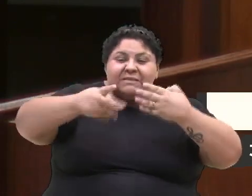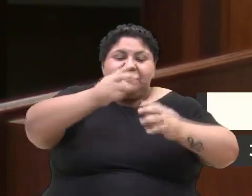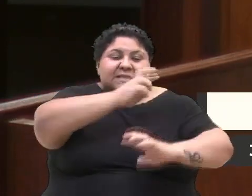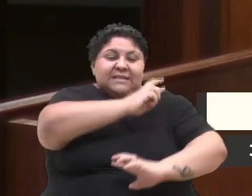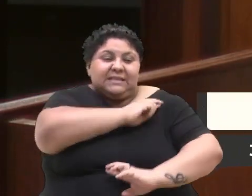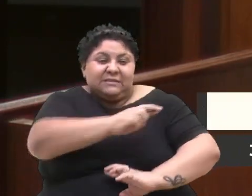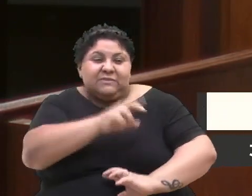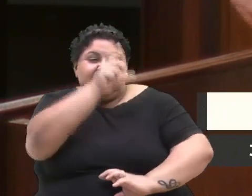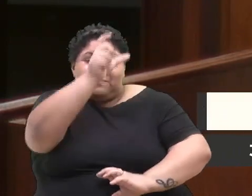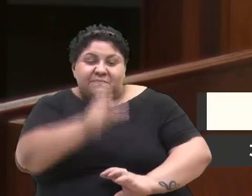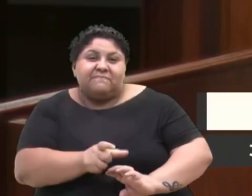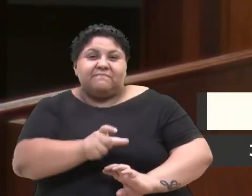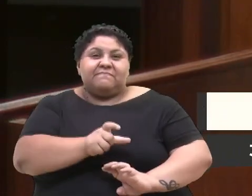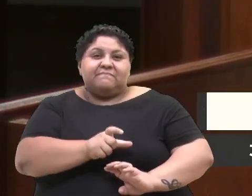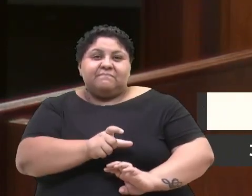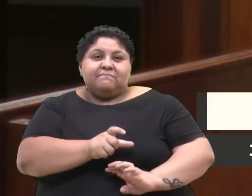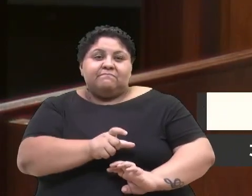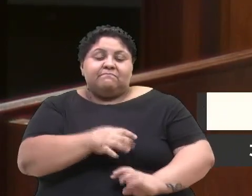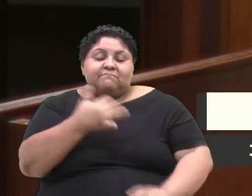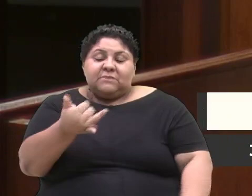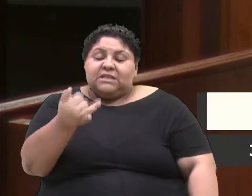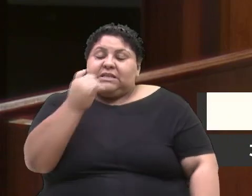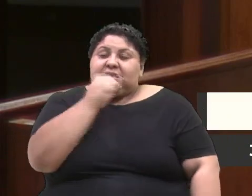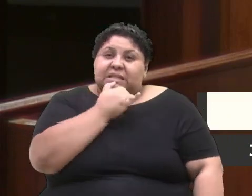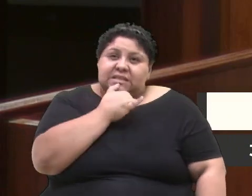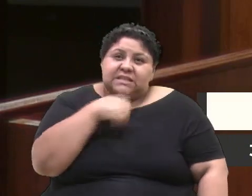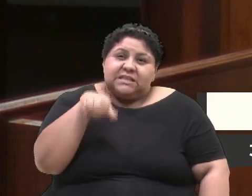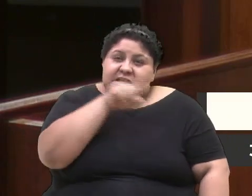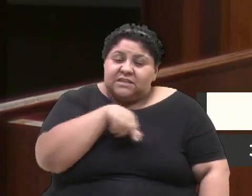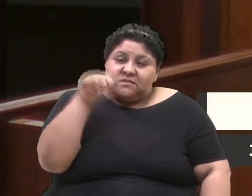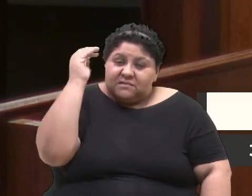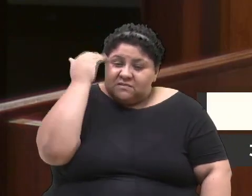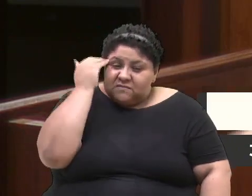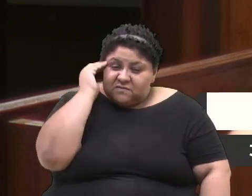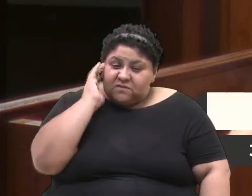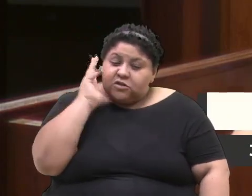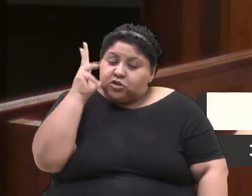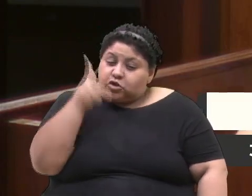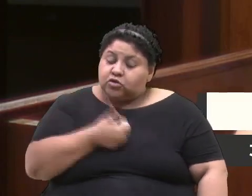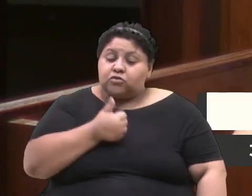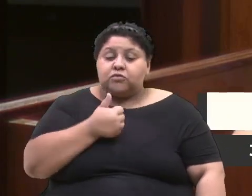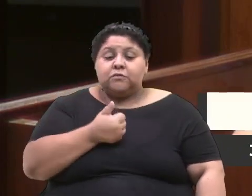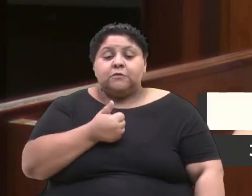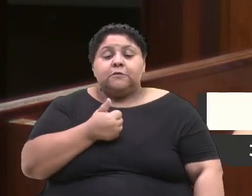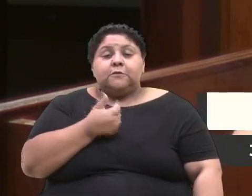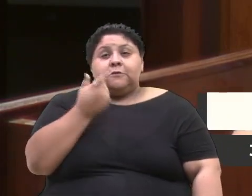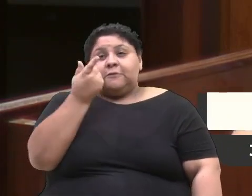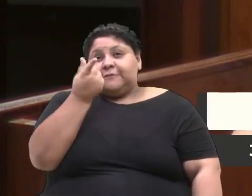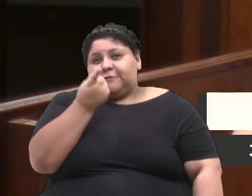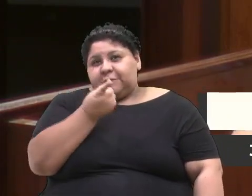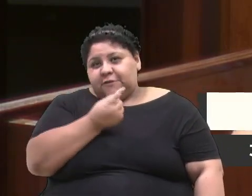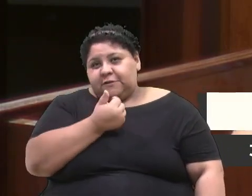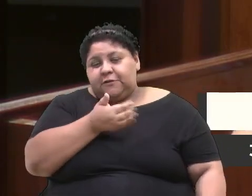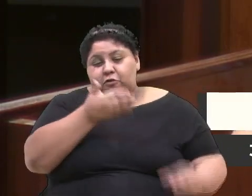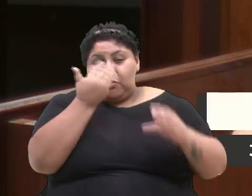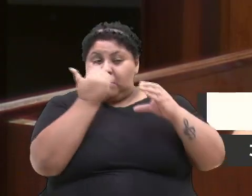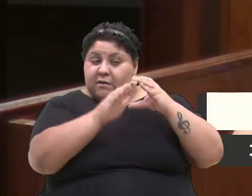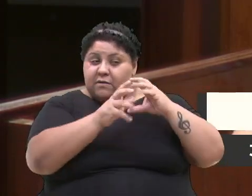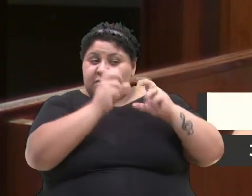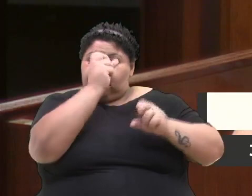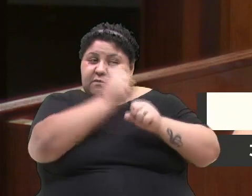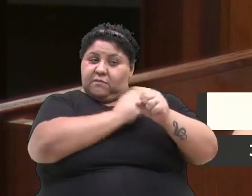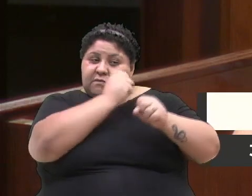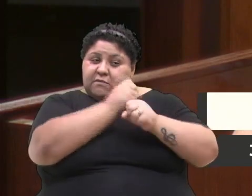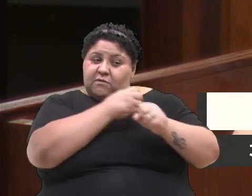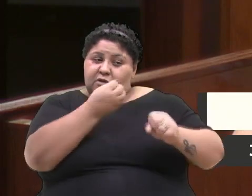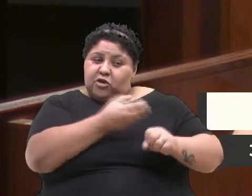das pessoas que, infelizmente, a gente sabe o quanto foi de dinheiro público para a construção de uma nova ala